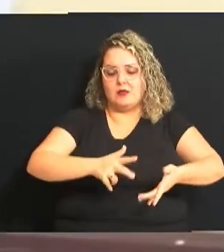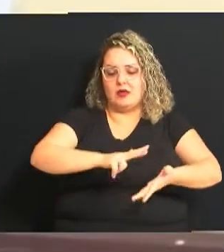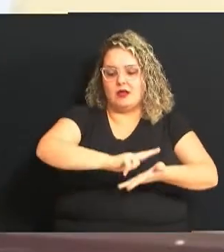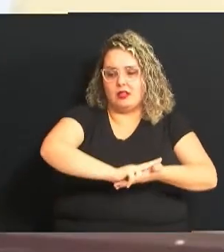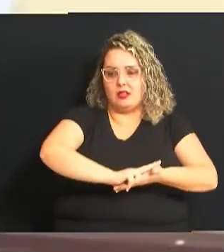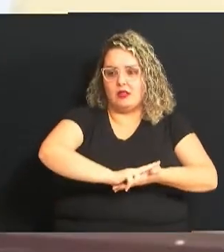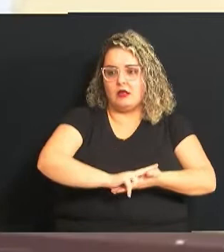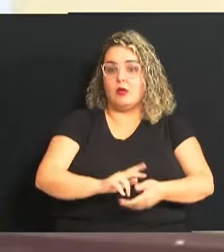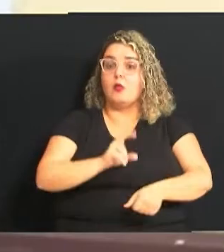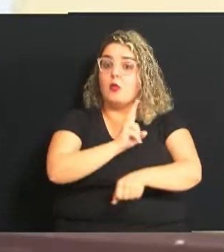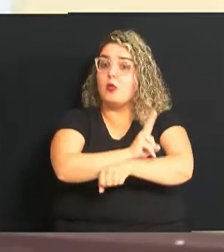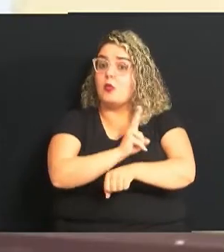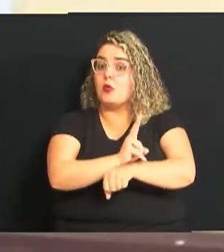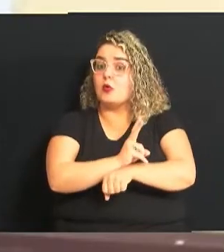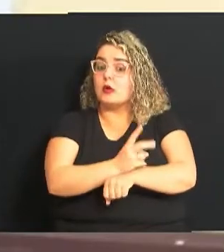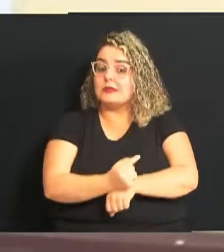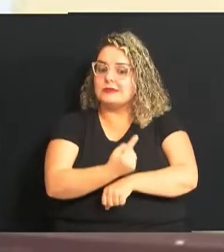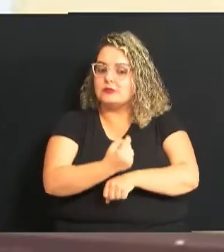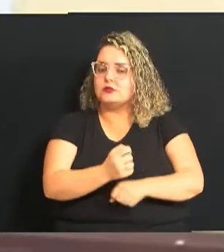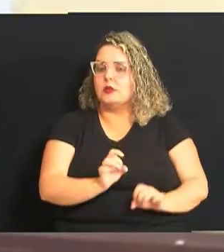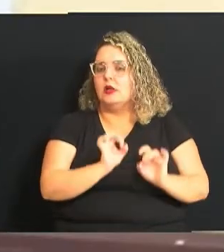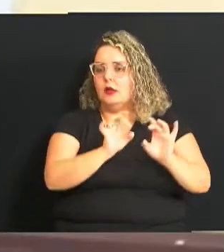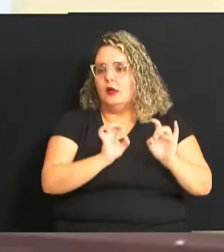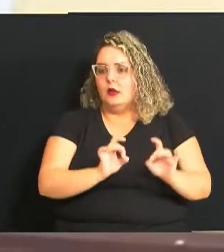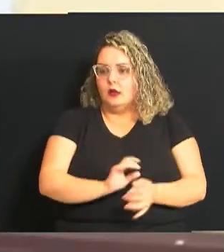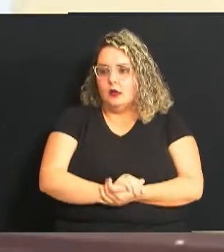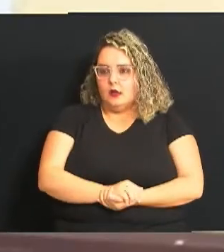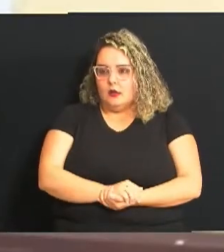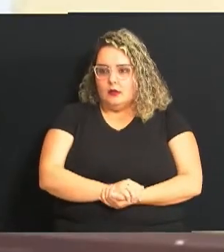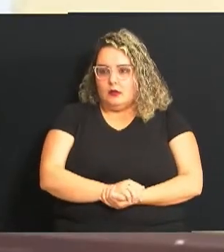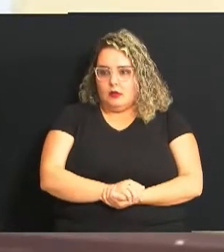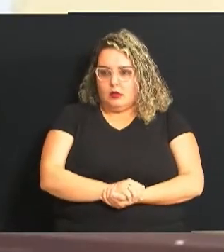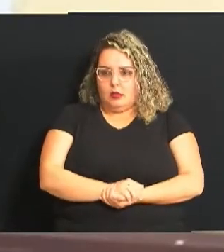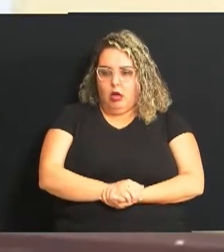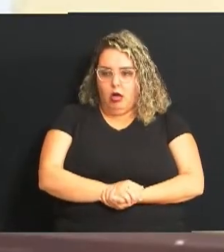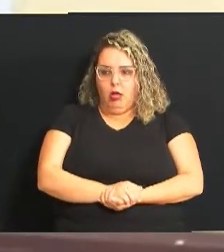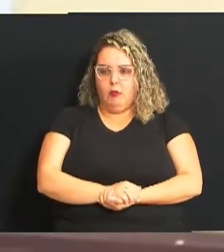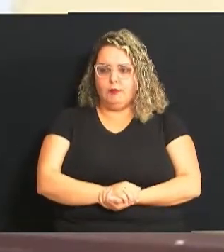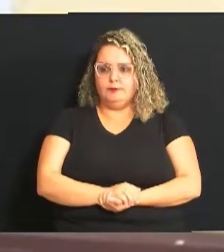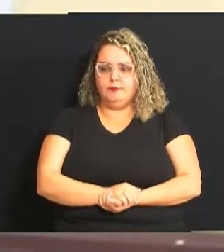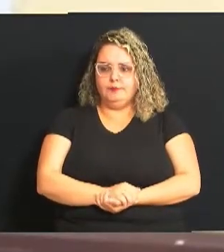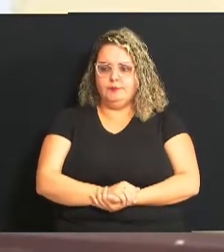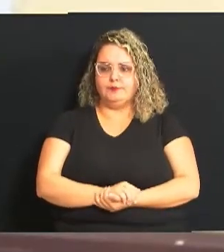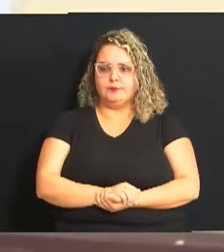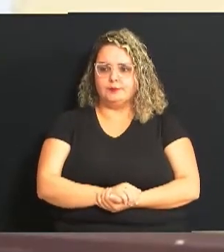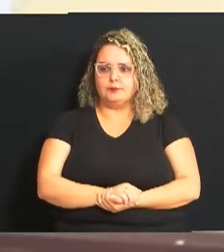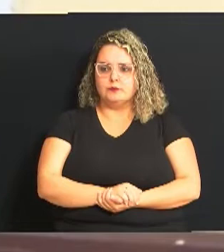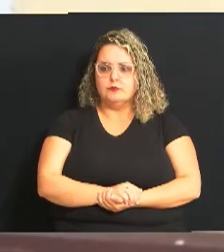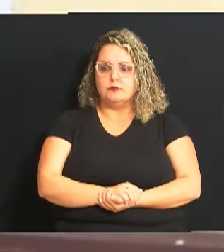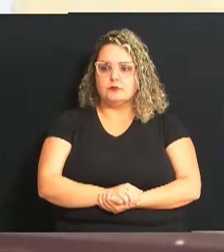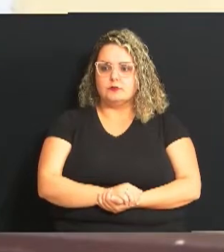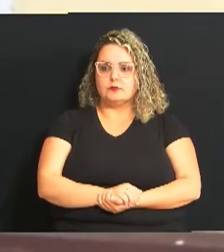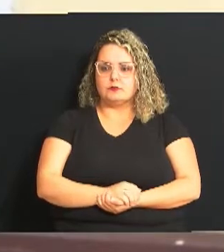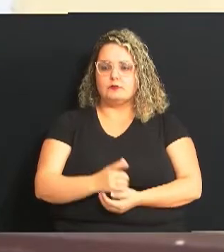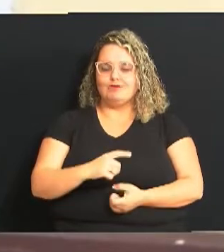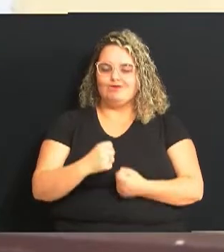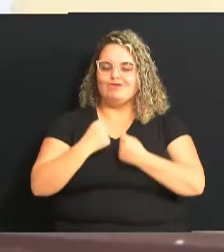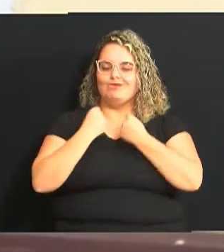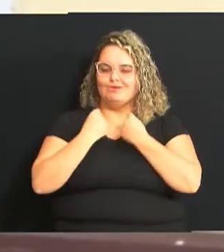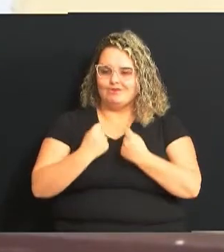único, porque muitas vezes ele que acaba causando essa sobrecarga